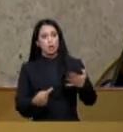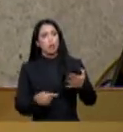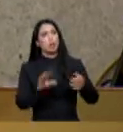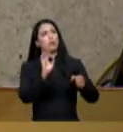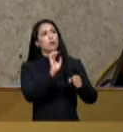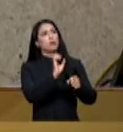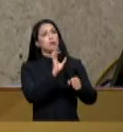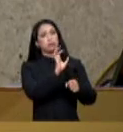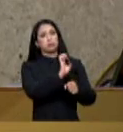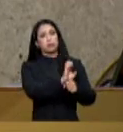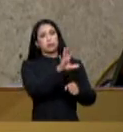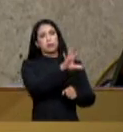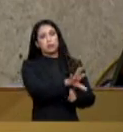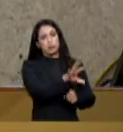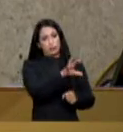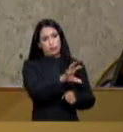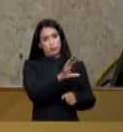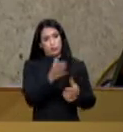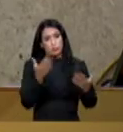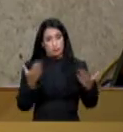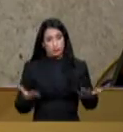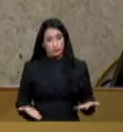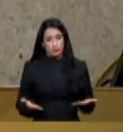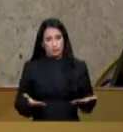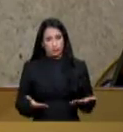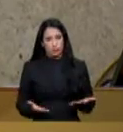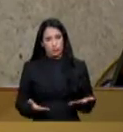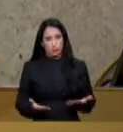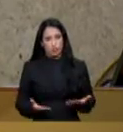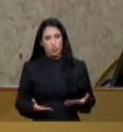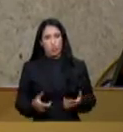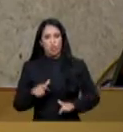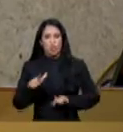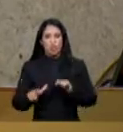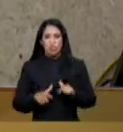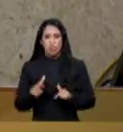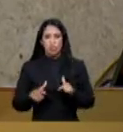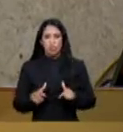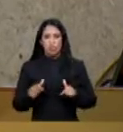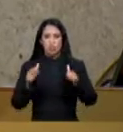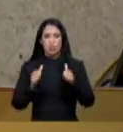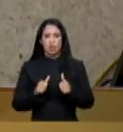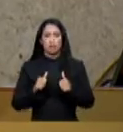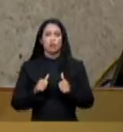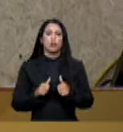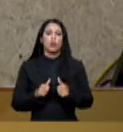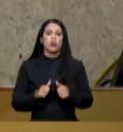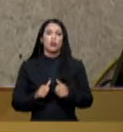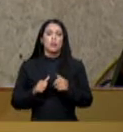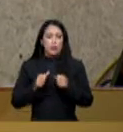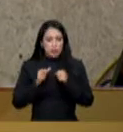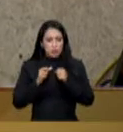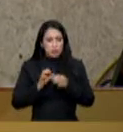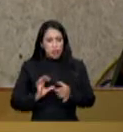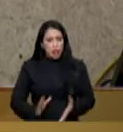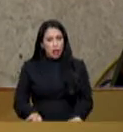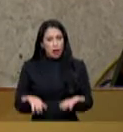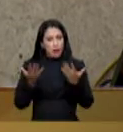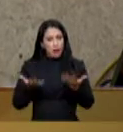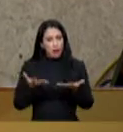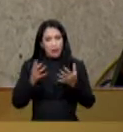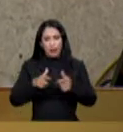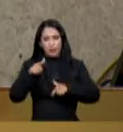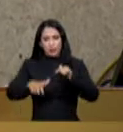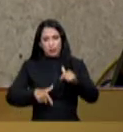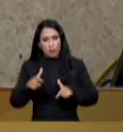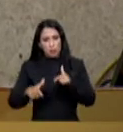federativa. Essa disciplina mais fluida, menos analítica do texto maior, é compatível